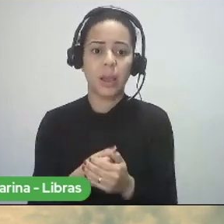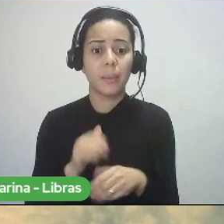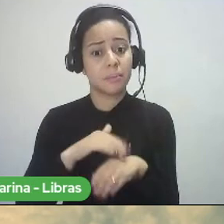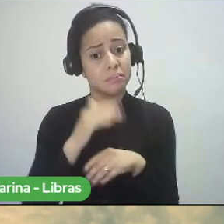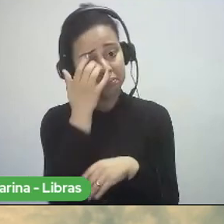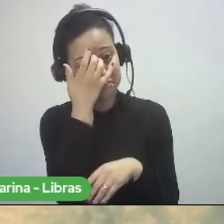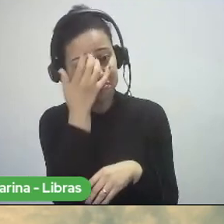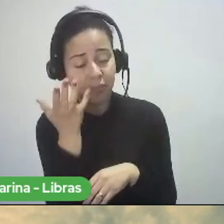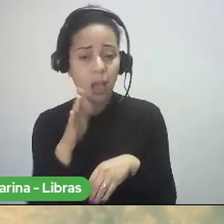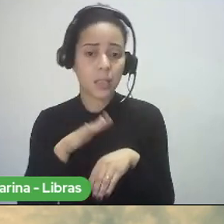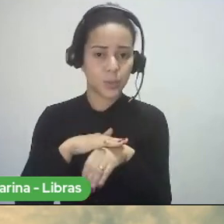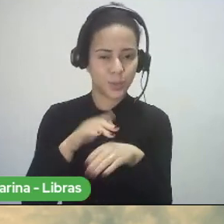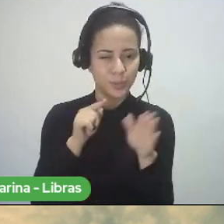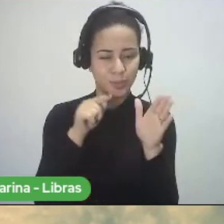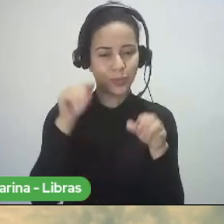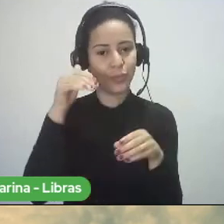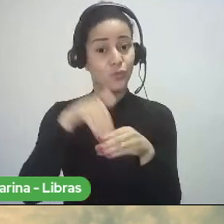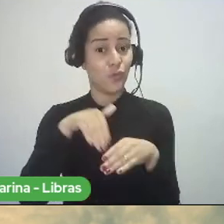próximo ponto.